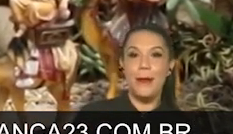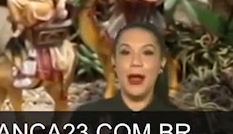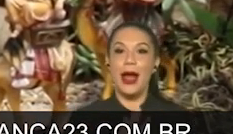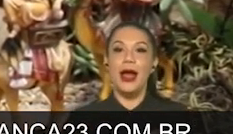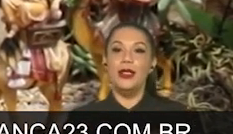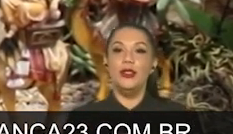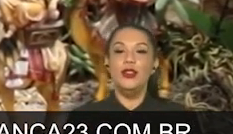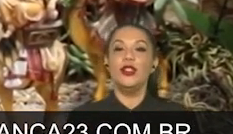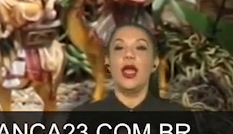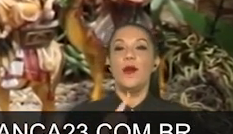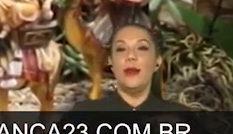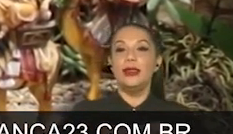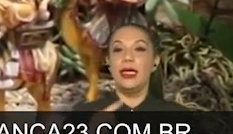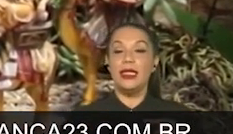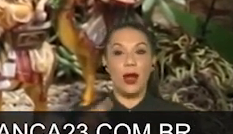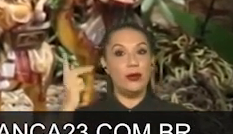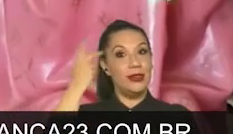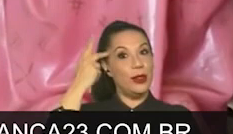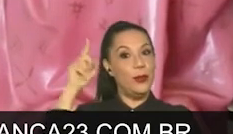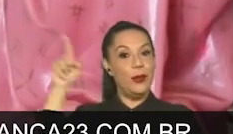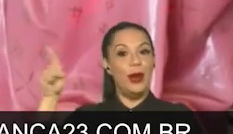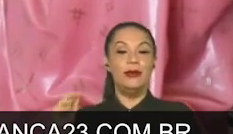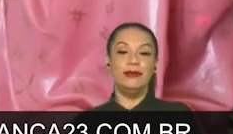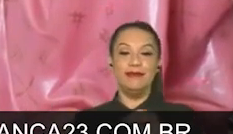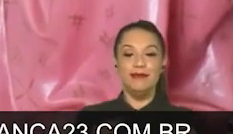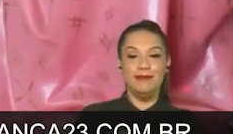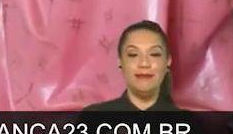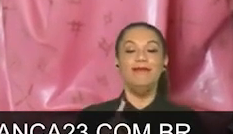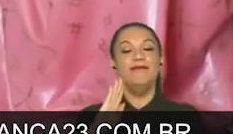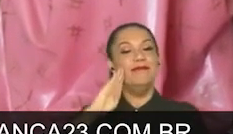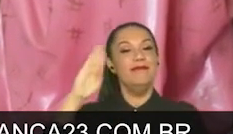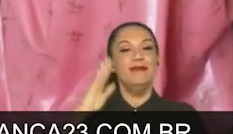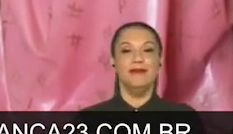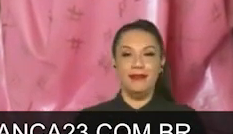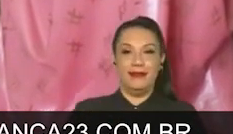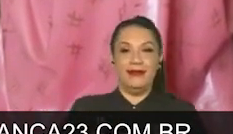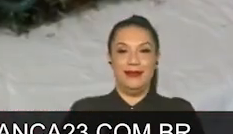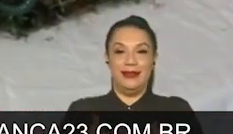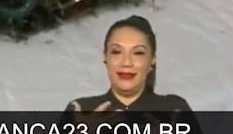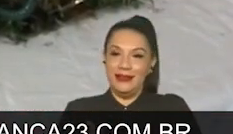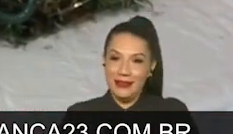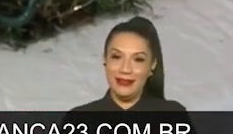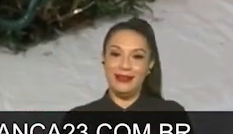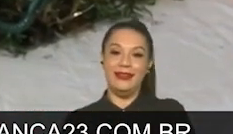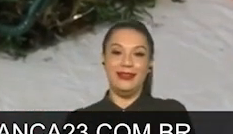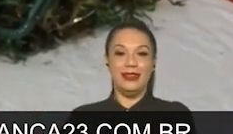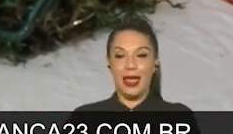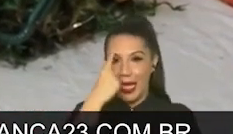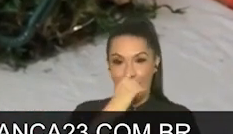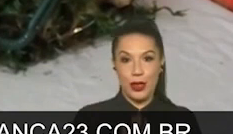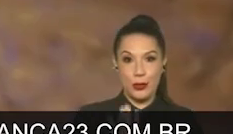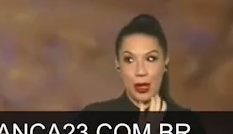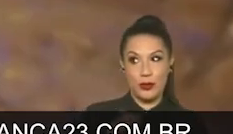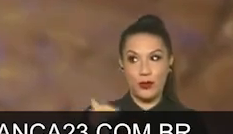Frei Galvão, de Guaratinguetá, São Paulo, e foi trazida especialmente para esta exposição. Como só as imagens vieram de